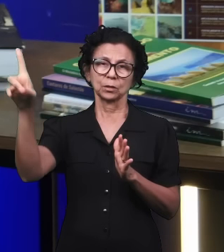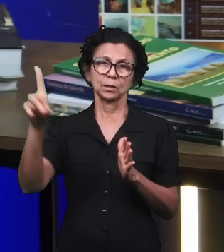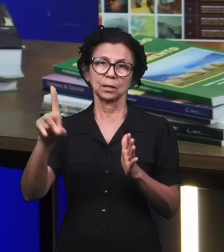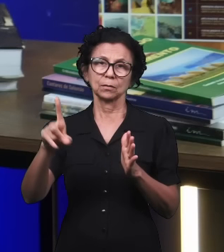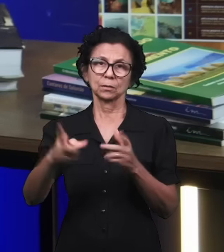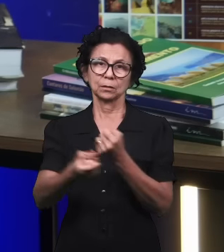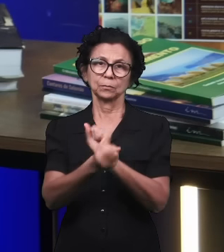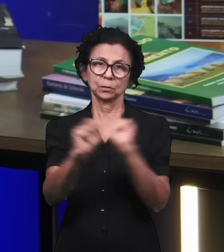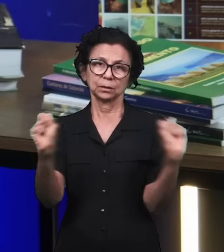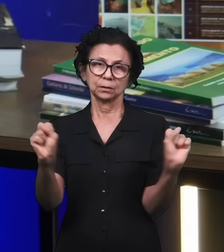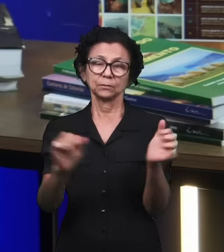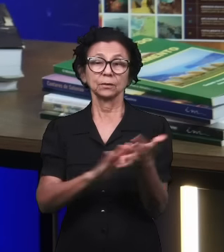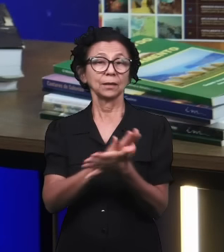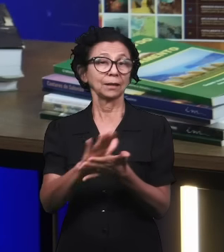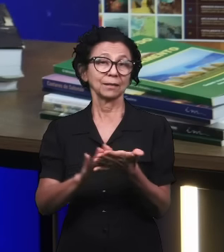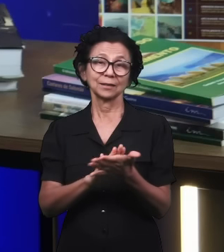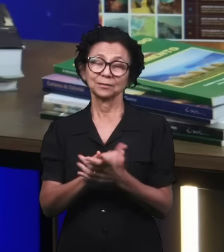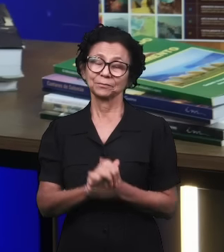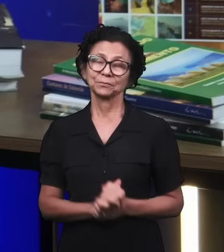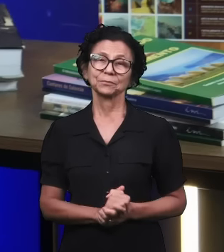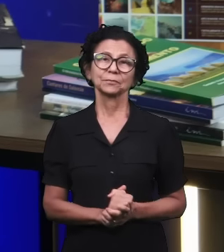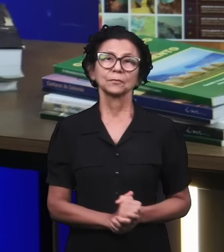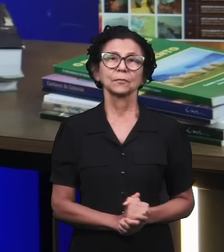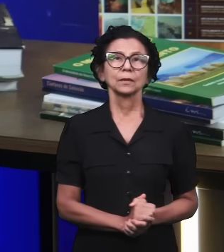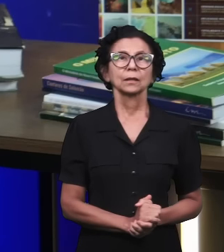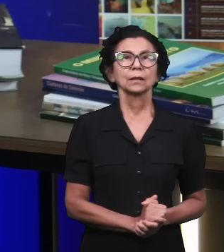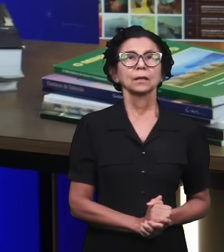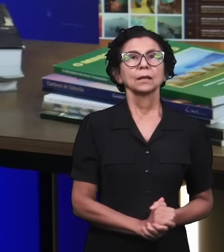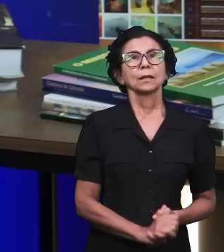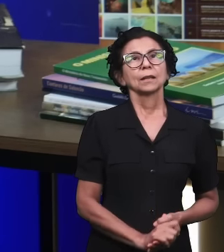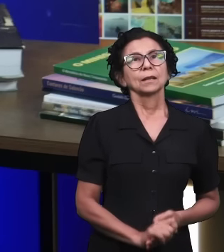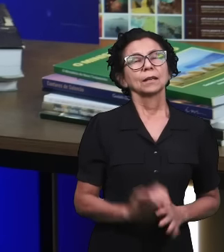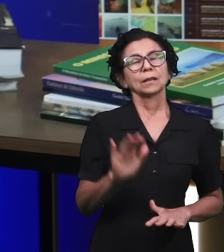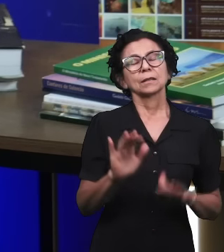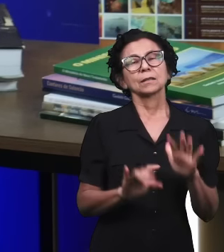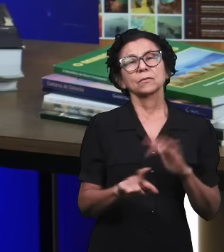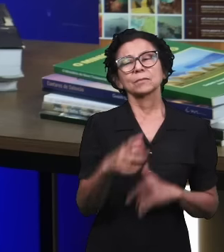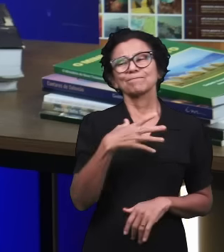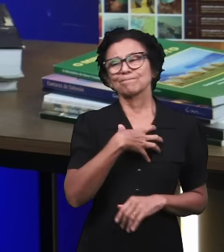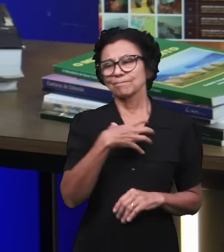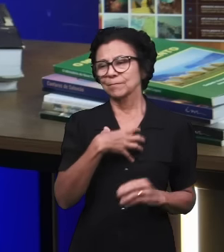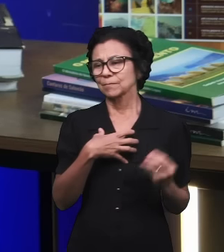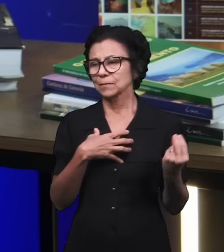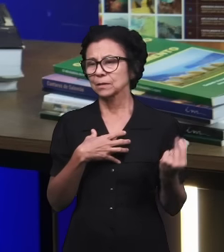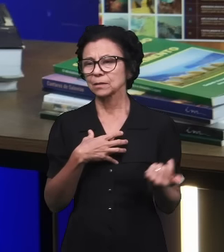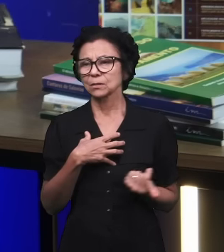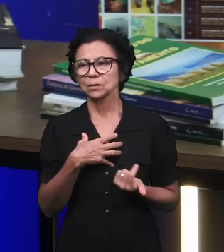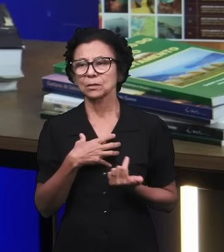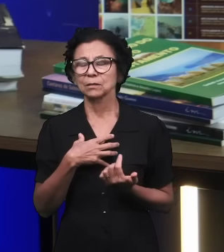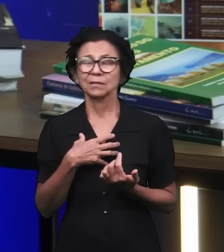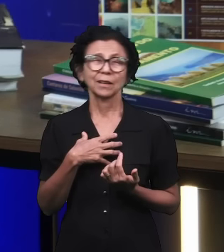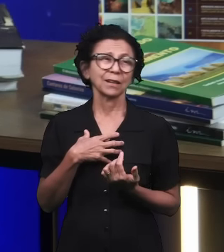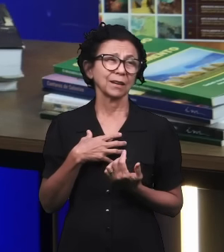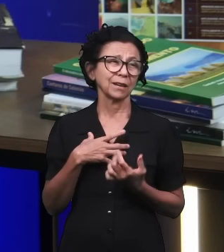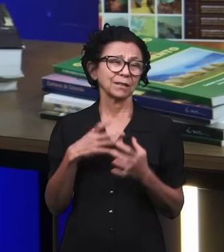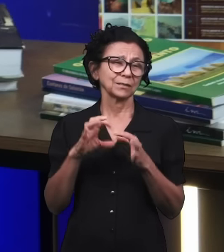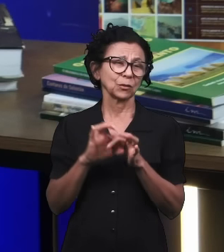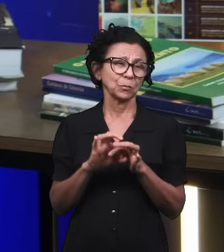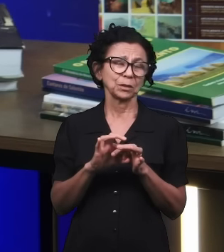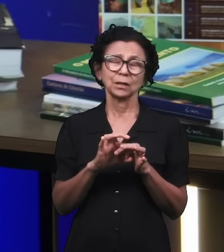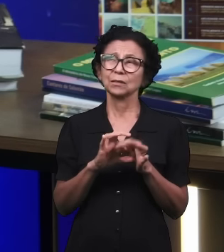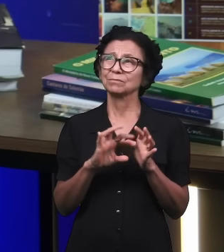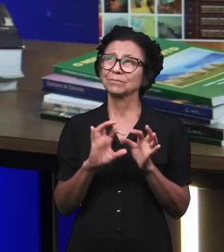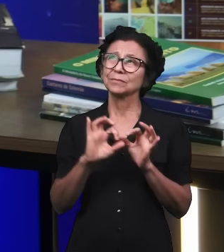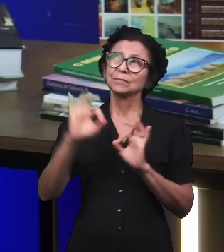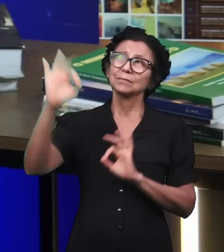você, que às vezes você até pode estar se sentindo tão distante de Deus, mas hoje Jesus